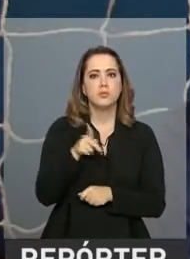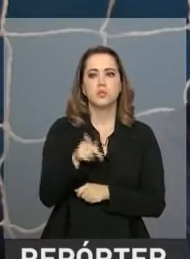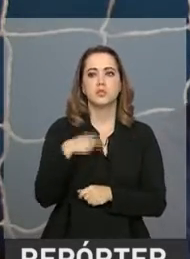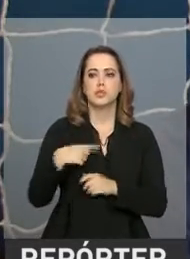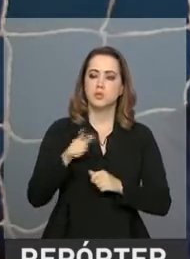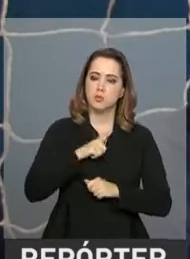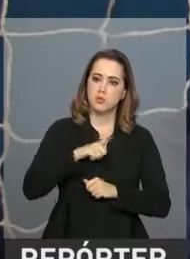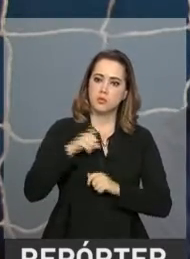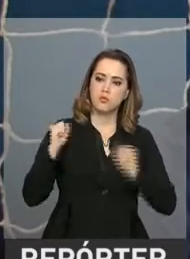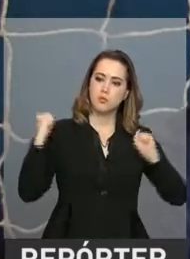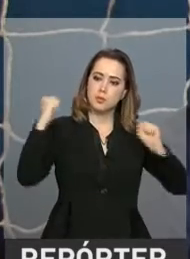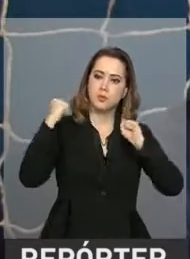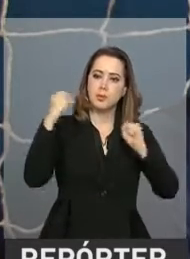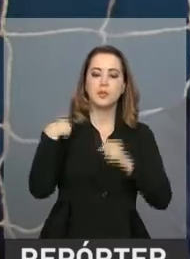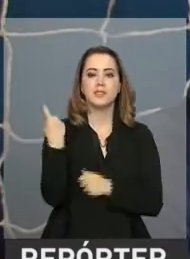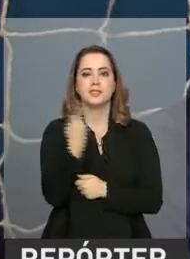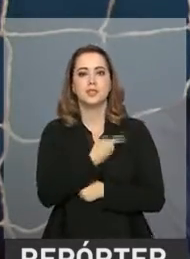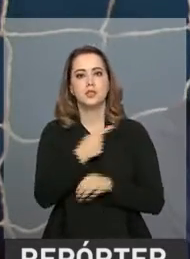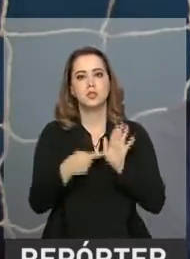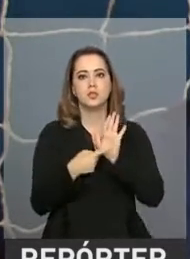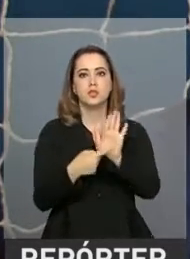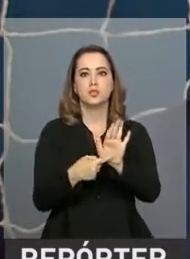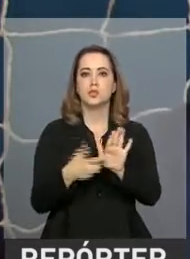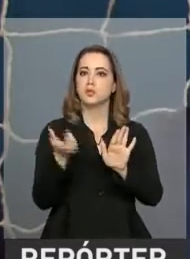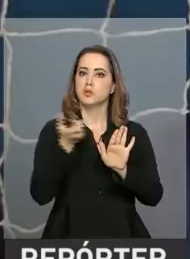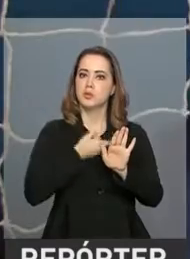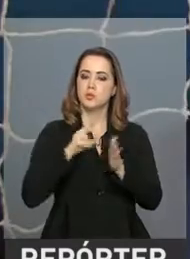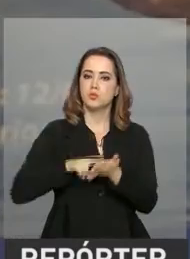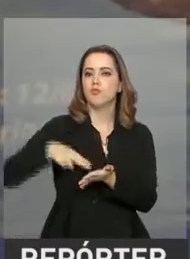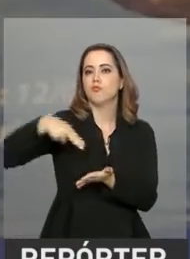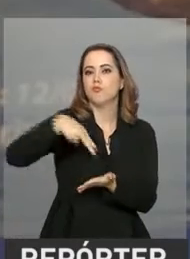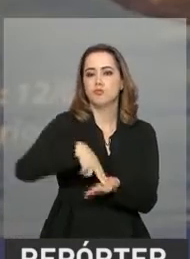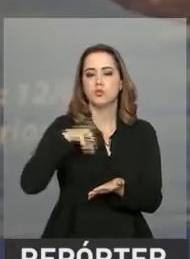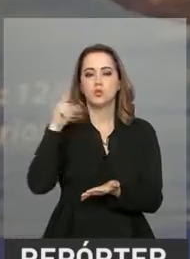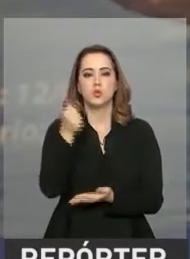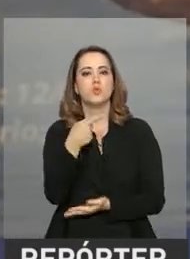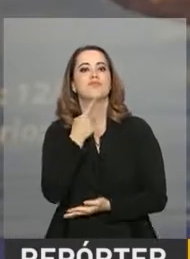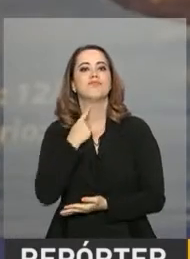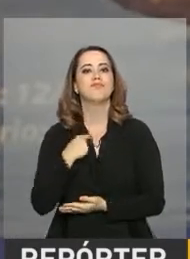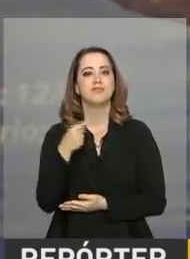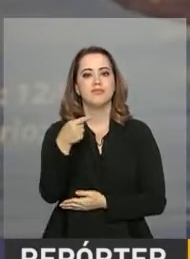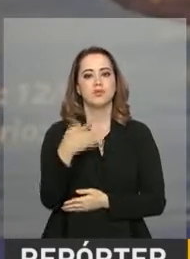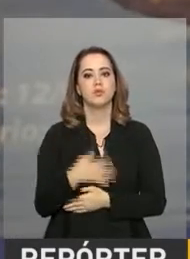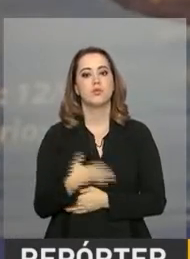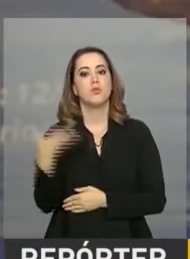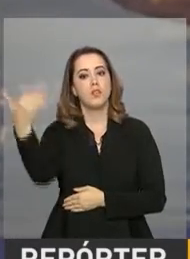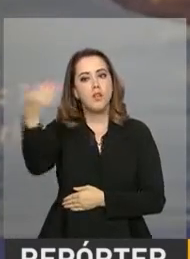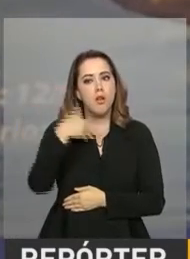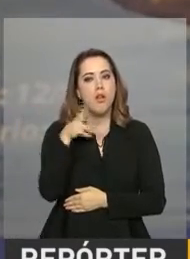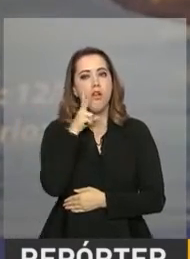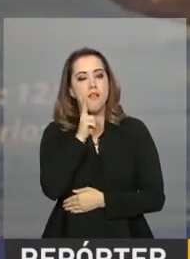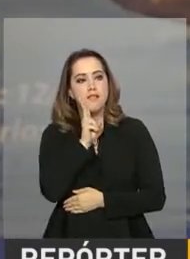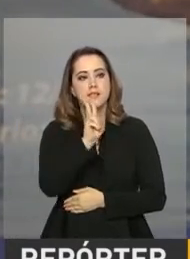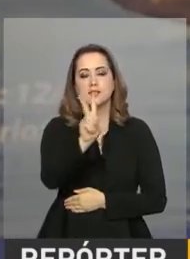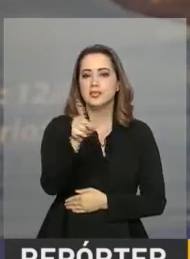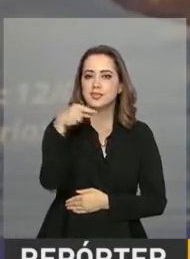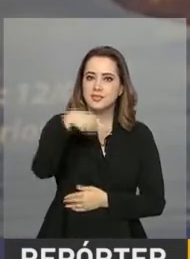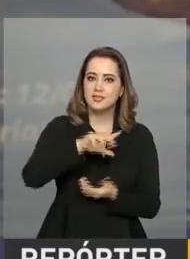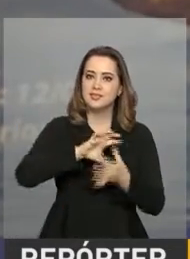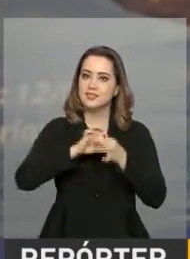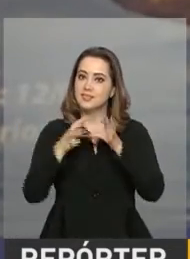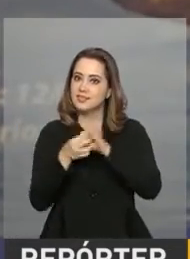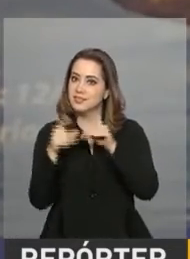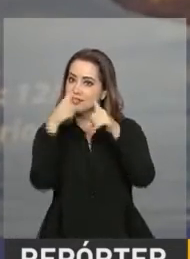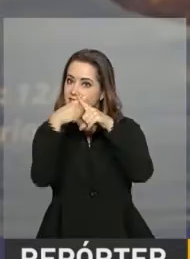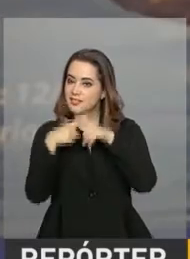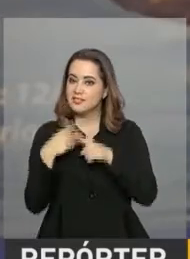nós vamos dar o resultado, que é o pódio que todo mundo deseja. Galera, vem assistir os jogos, vem presenciar, vocês vão ver coisas aí